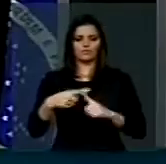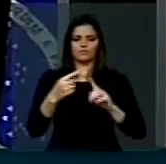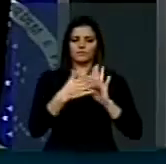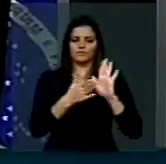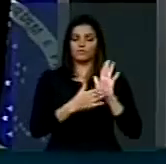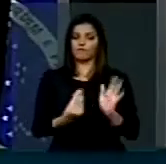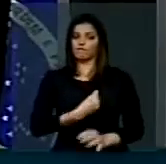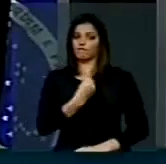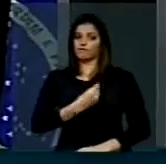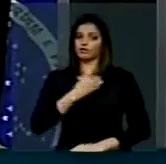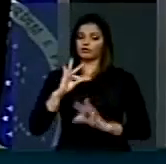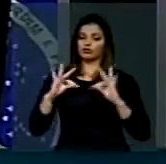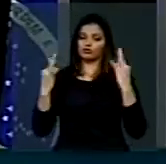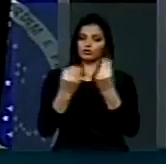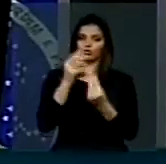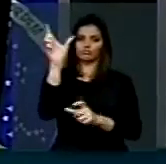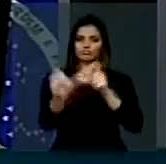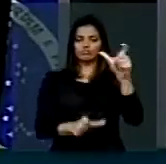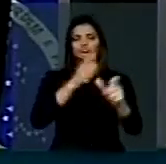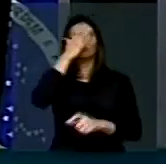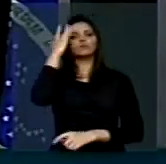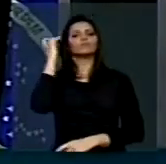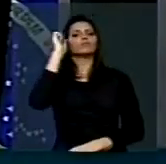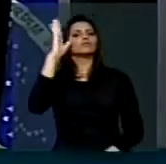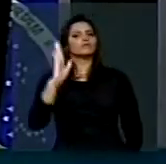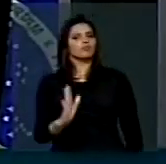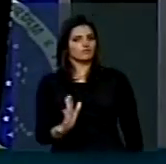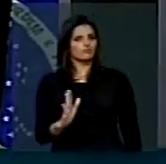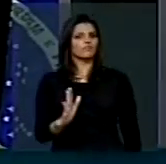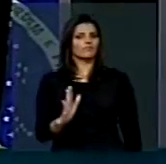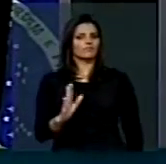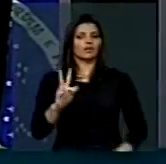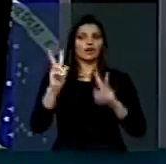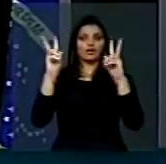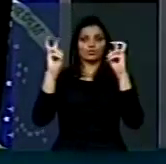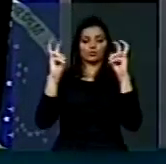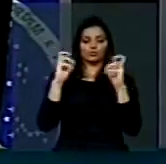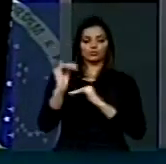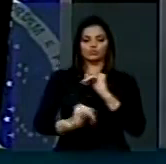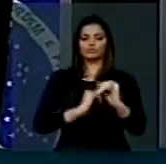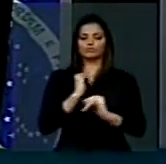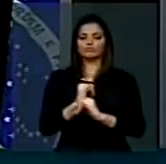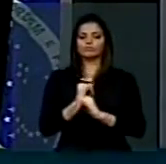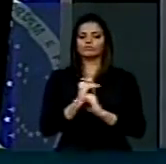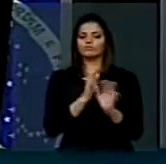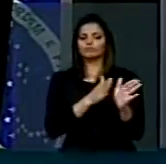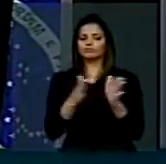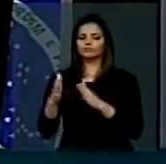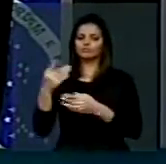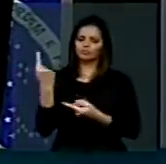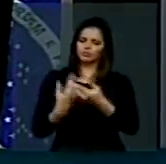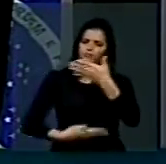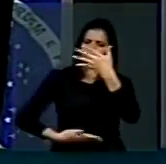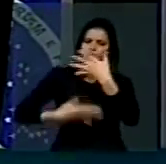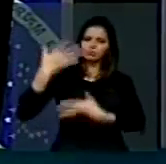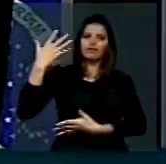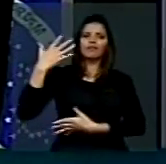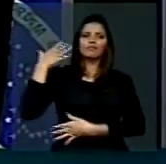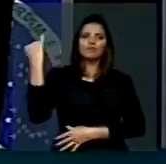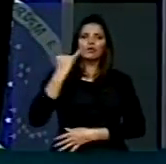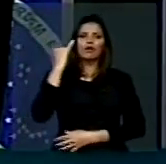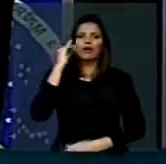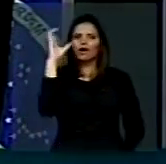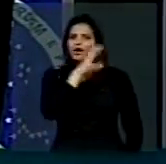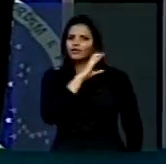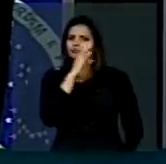da vida de todos os brasileiros. É um assunto em que pese ter uma dinâmica no processo evolutivo extremamente